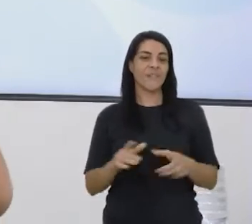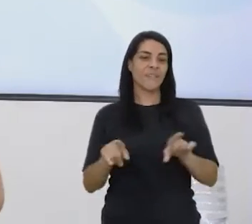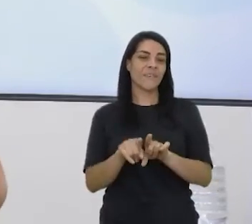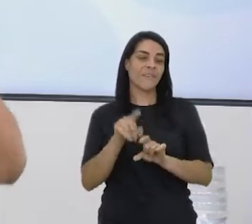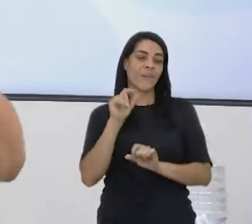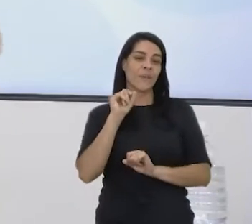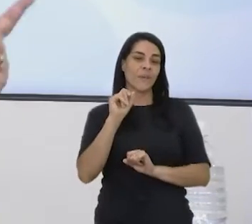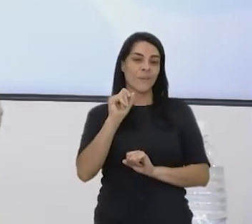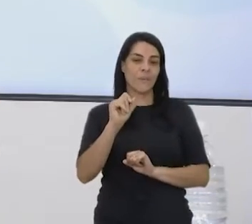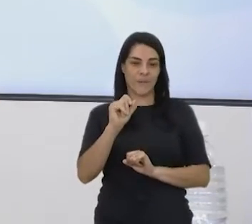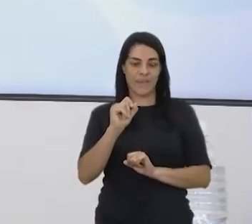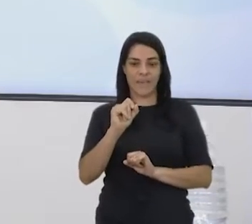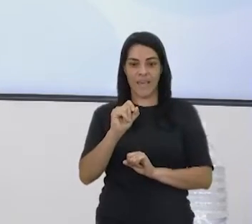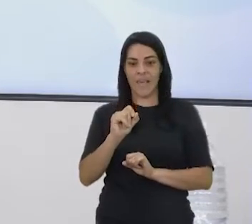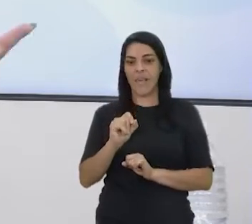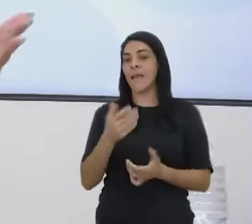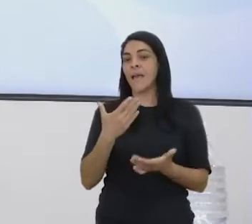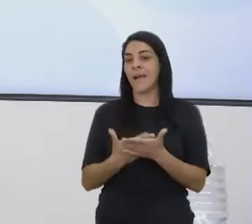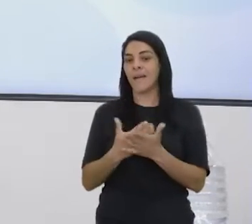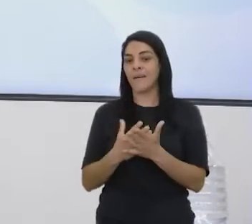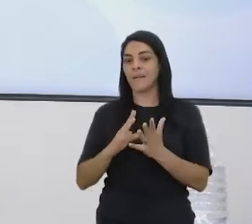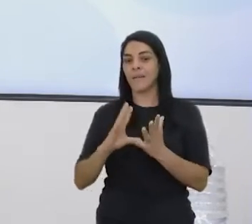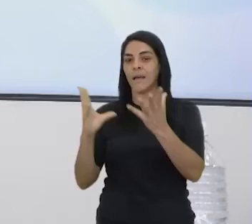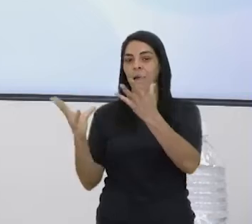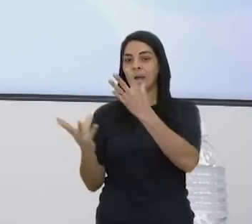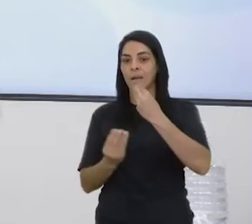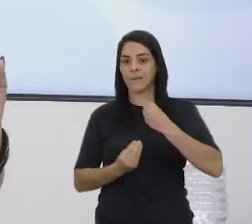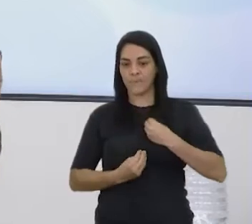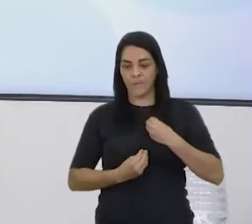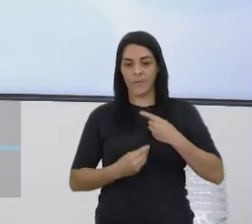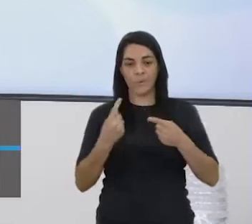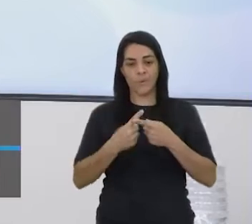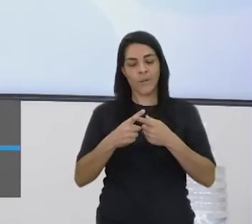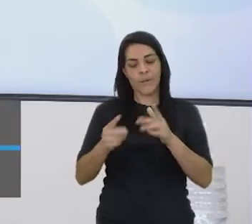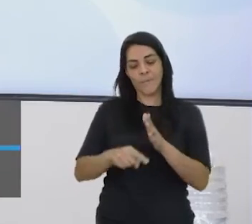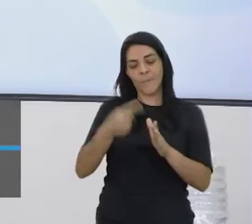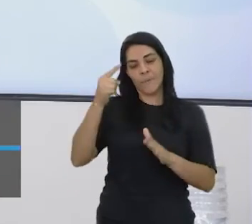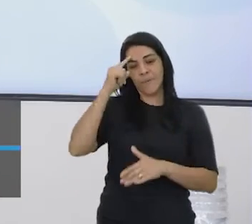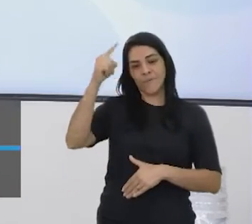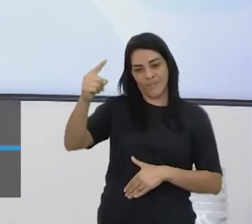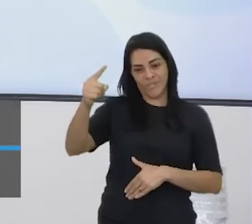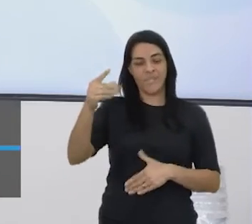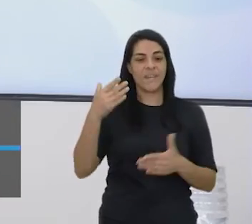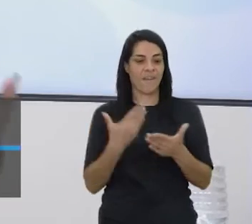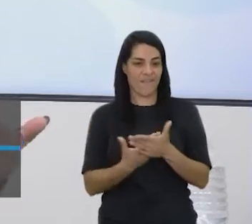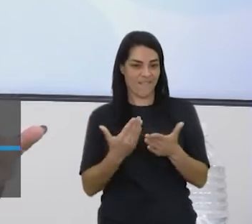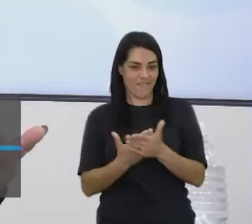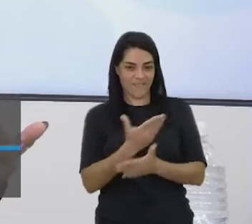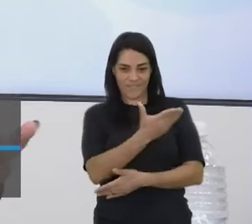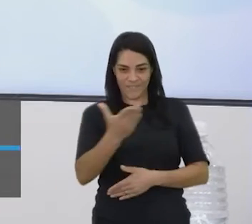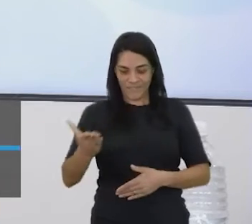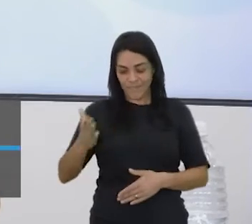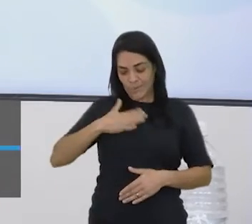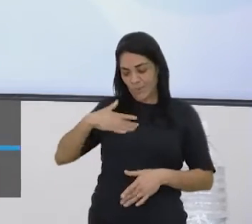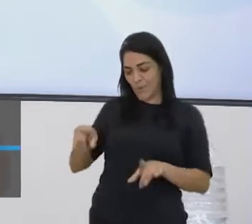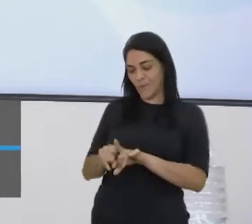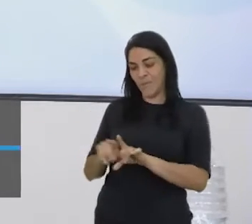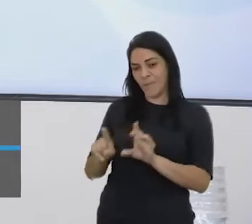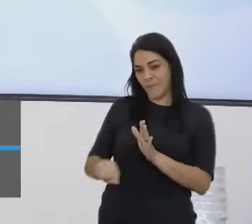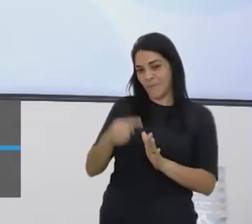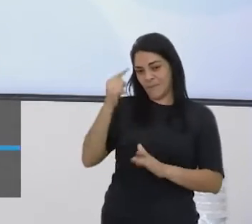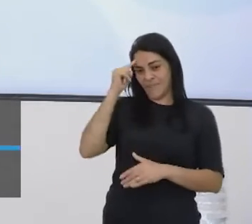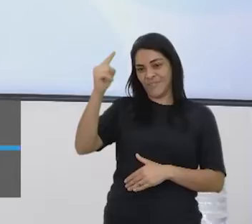aula de acolhimento porque primeiro dia de aula de vocês meu primeiro dia de aula e assim para saber